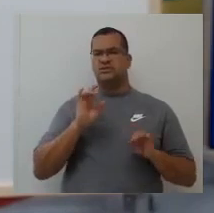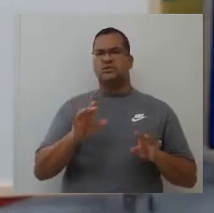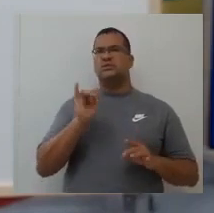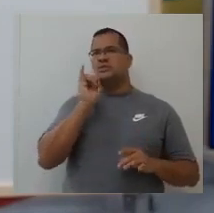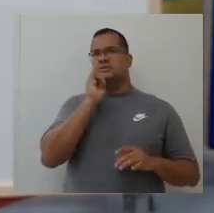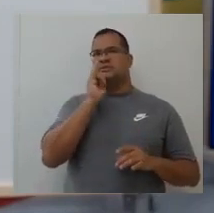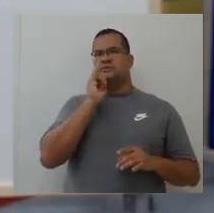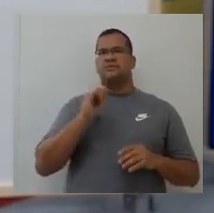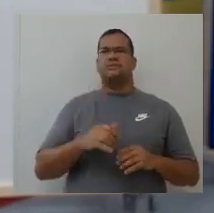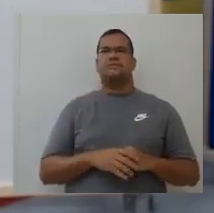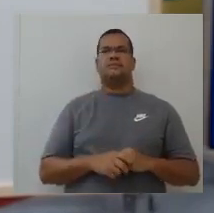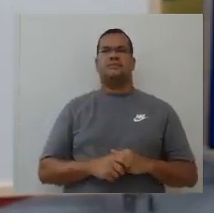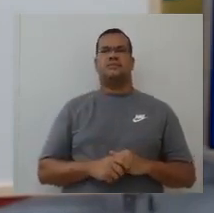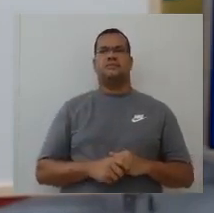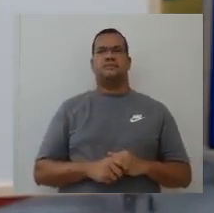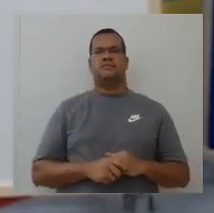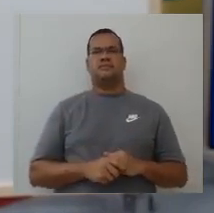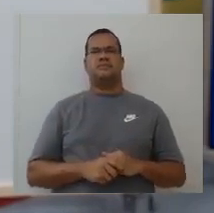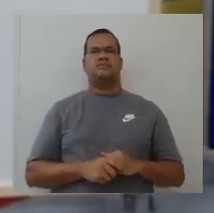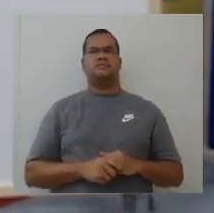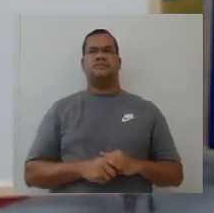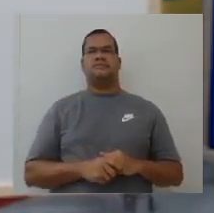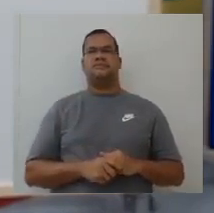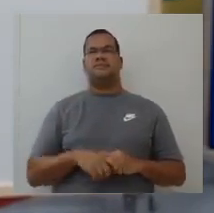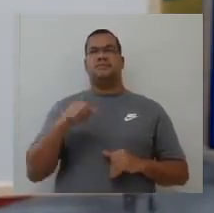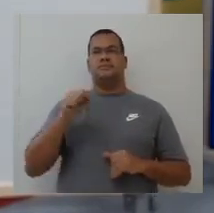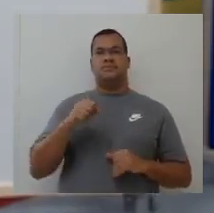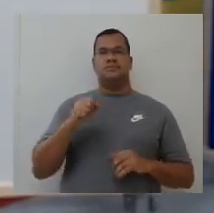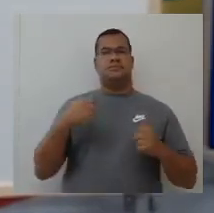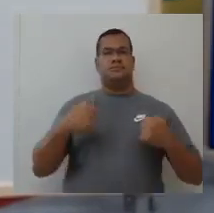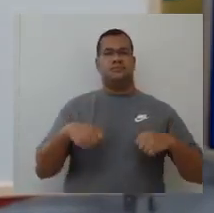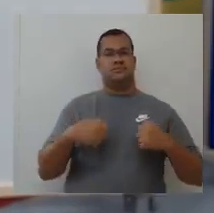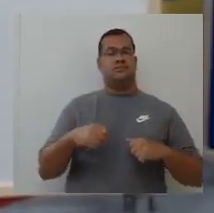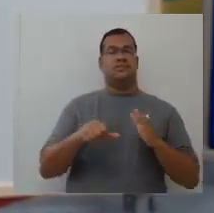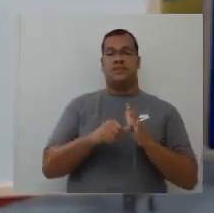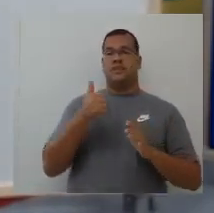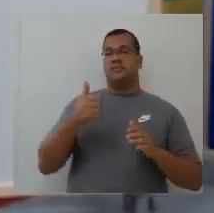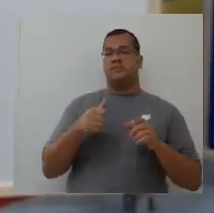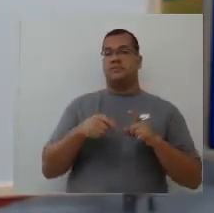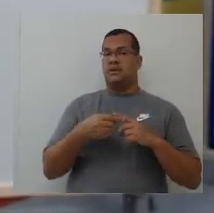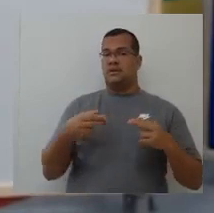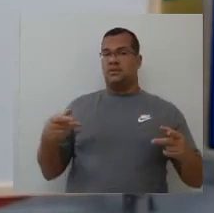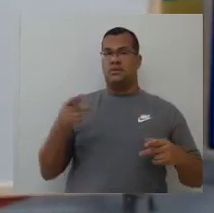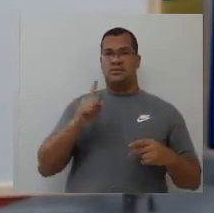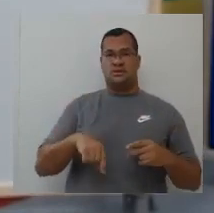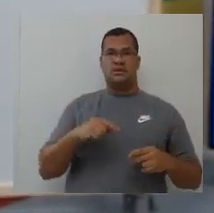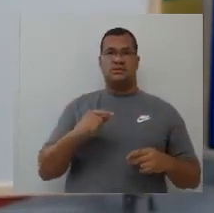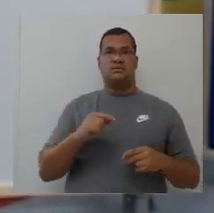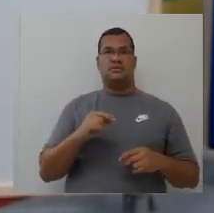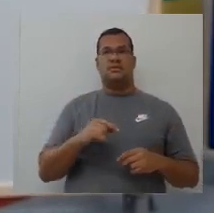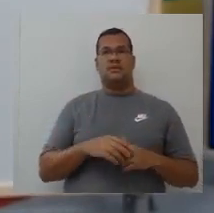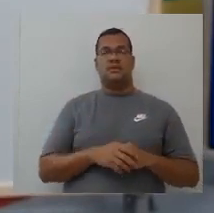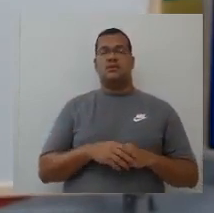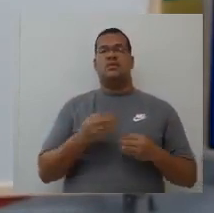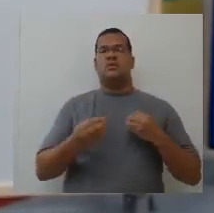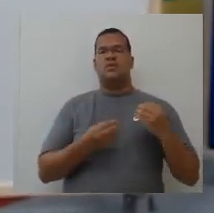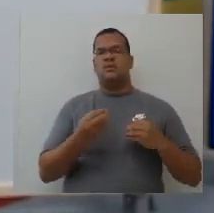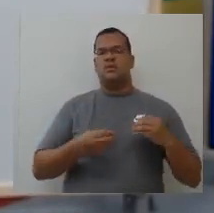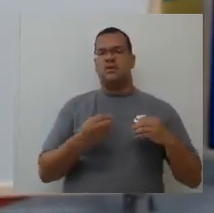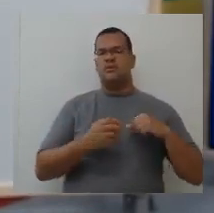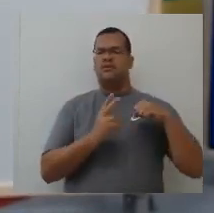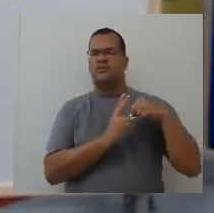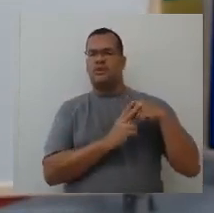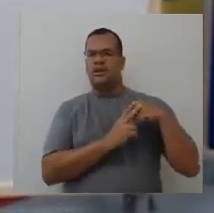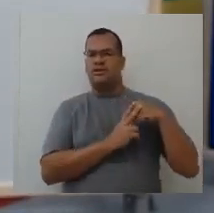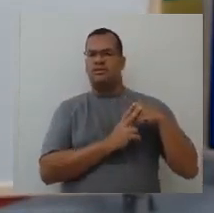exemplos. Então, para afirmar, primeira coisa que tem que fazer é colocar o pronome, sujeito, depois o meu verbo. Como é que vem esse verbo,